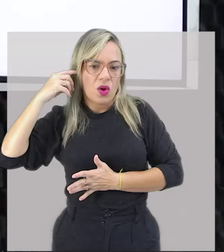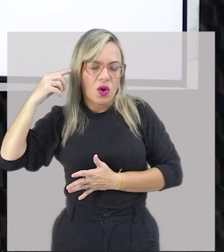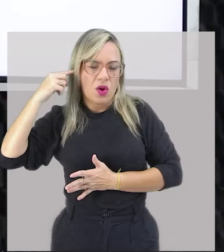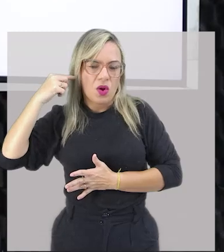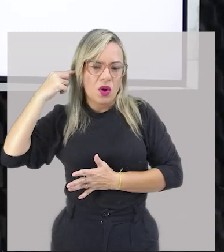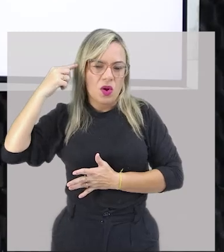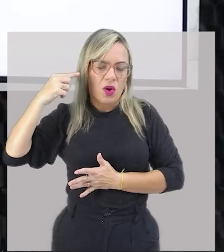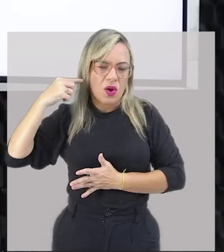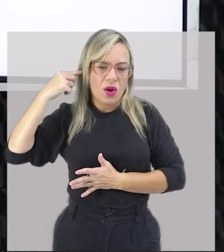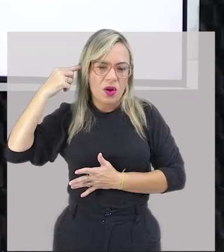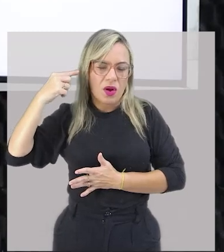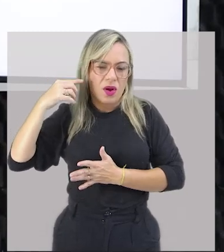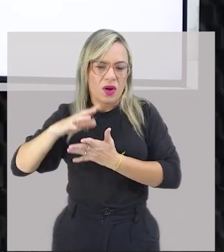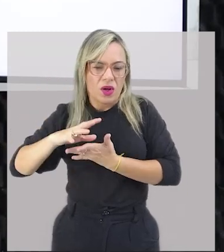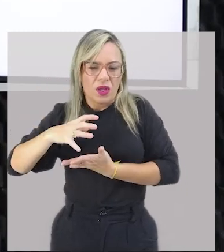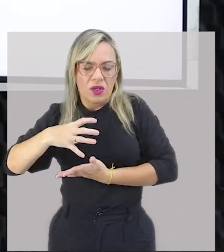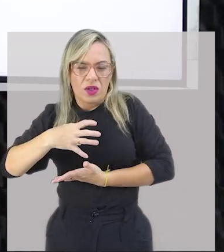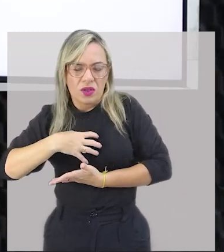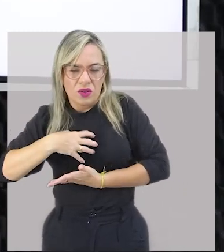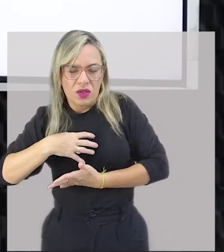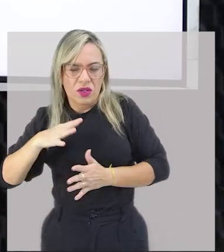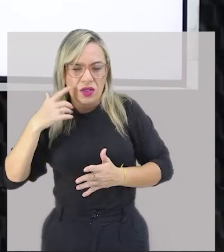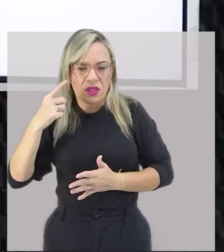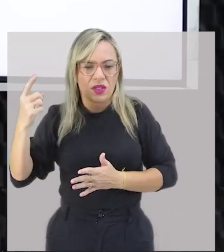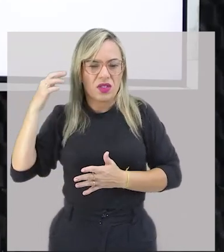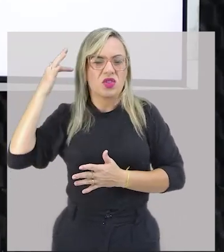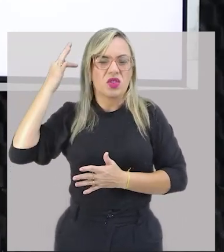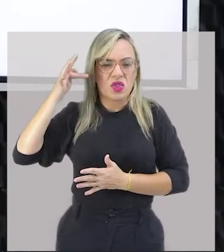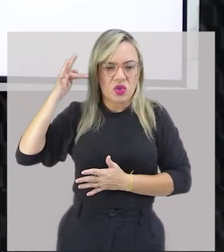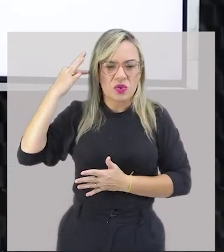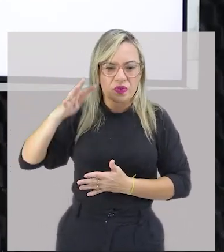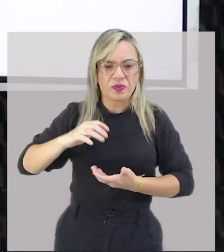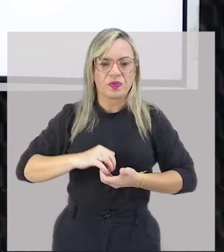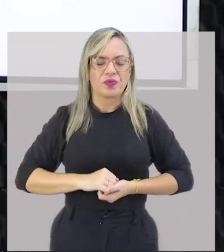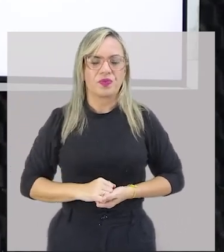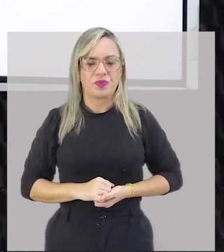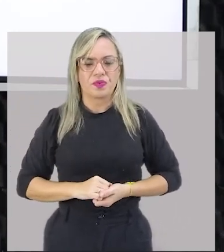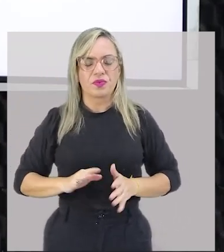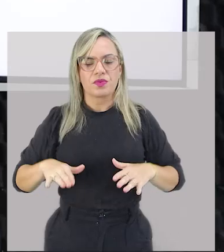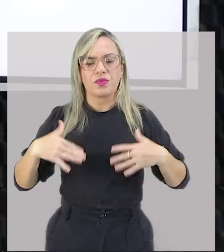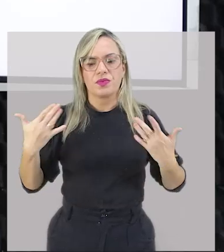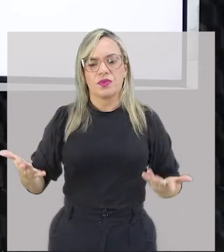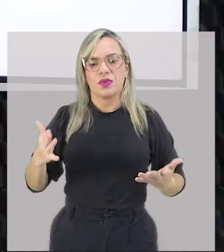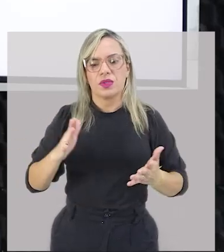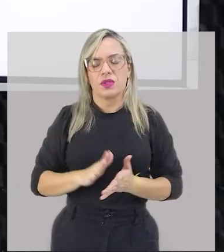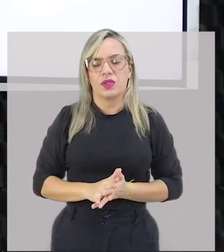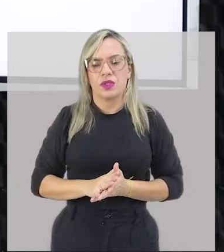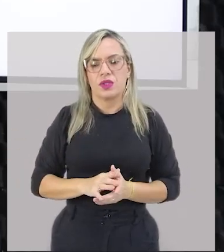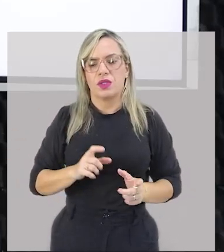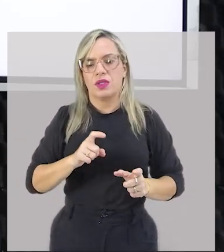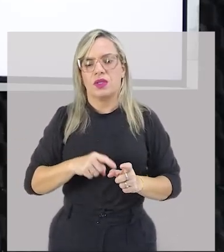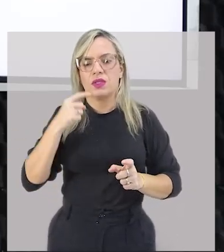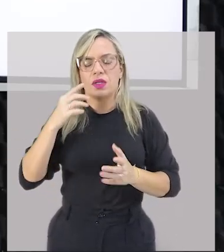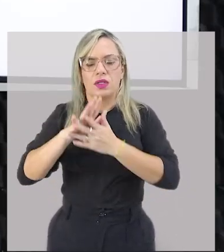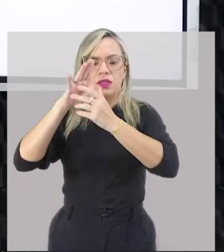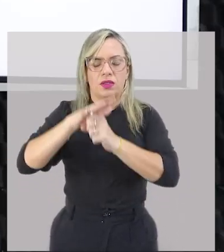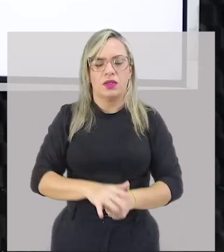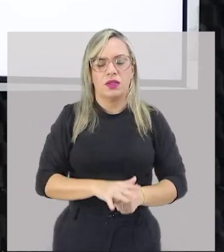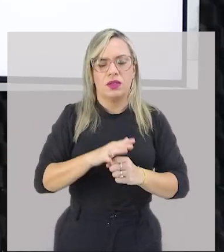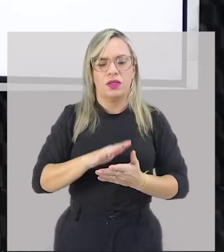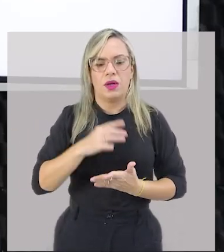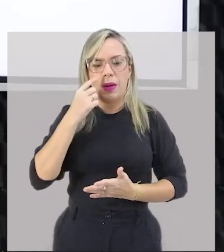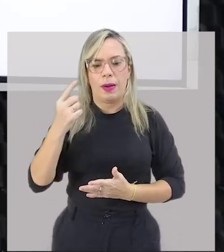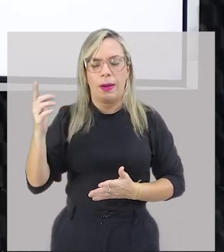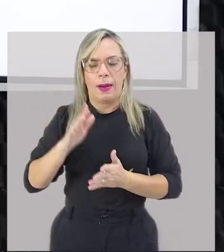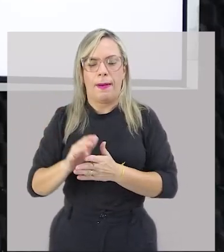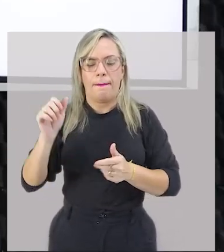bem sensível que fica aqui no ouvido, certo? A questão é de que depende essa pressão. Eu queria